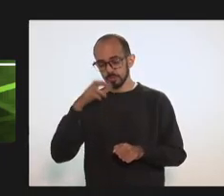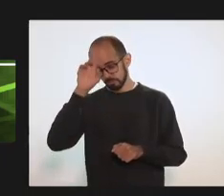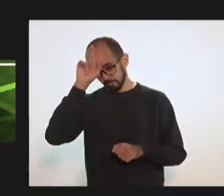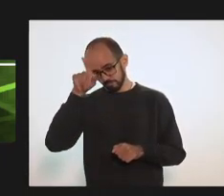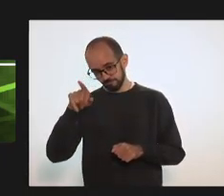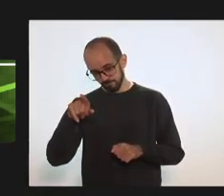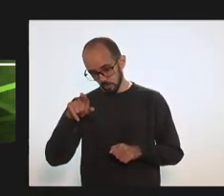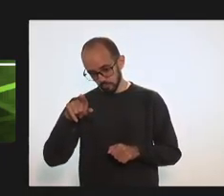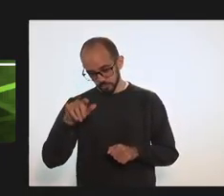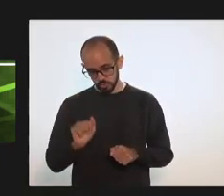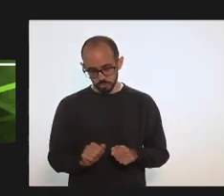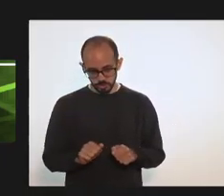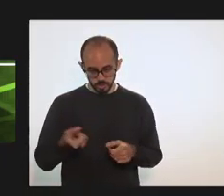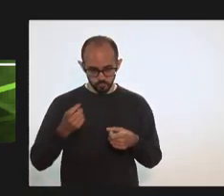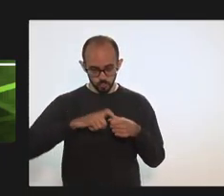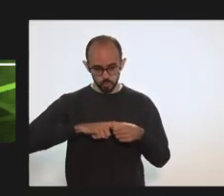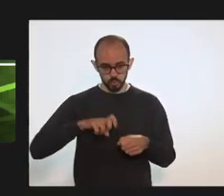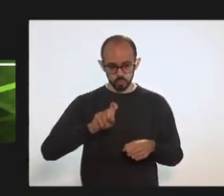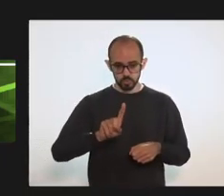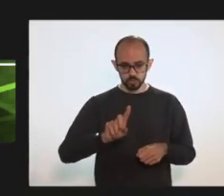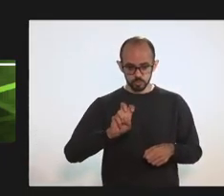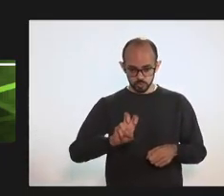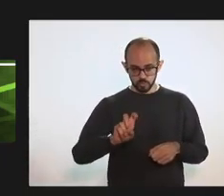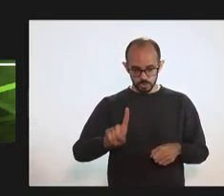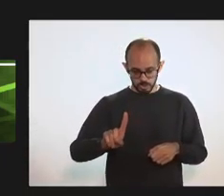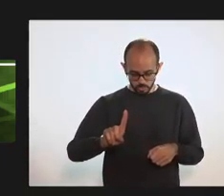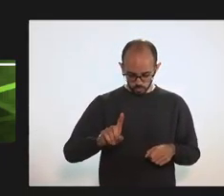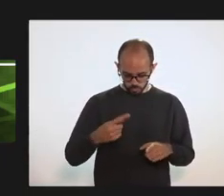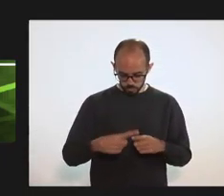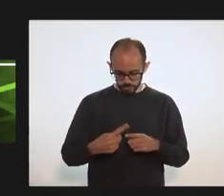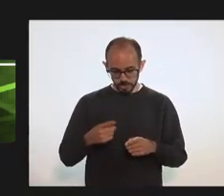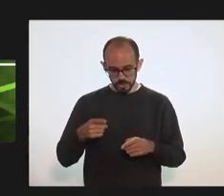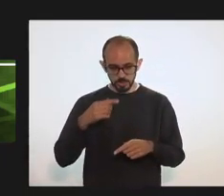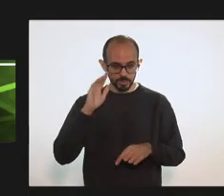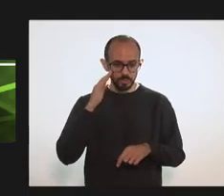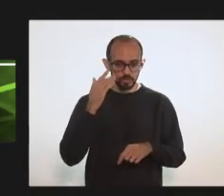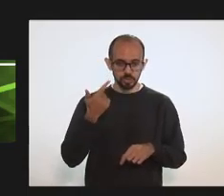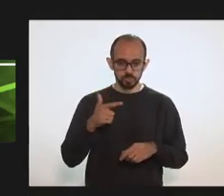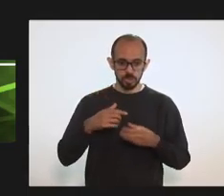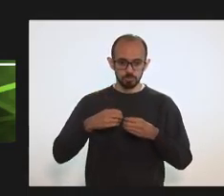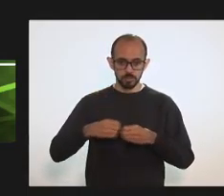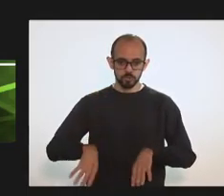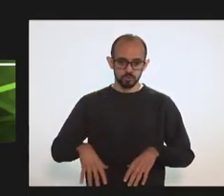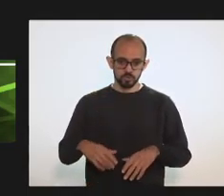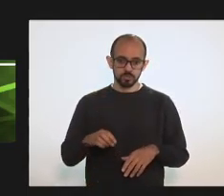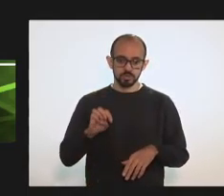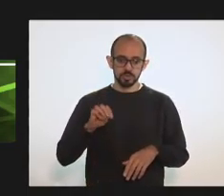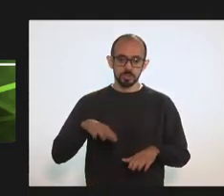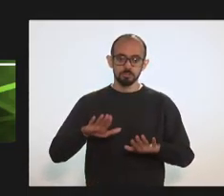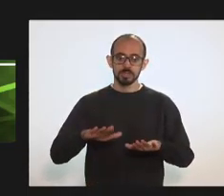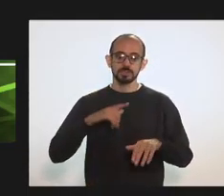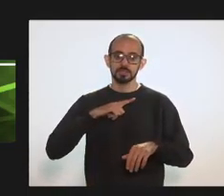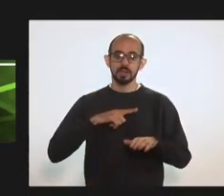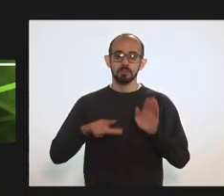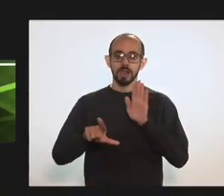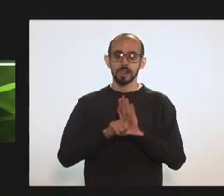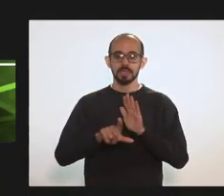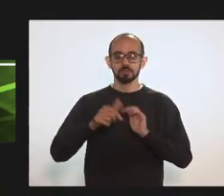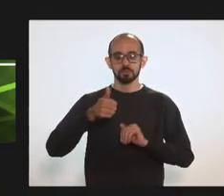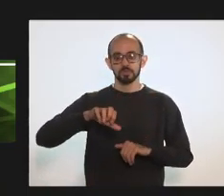esse projeto agora? Não, era o 51, era o anterior. 51, deputado Luiz Paulo. Então, fiz a questão de